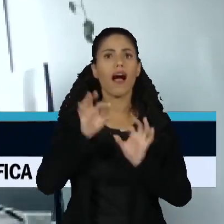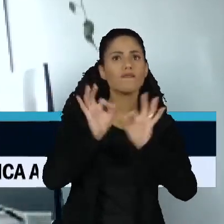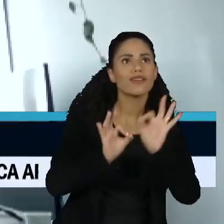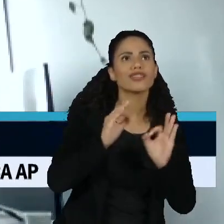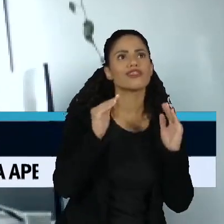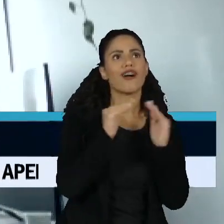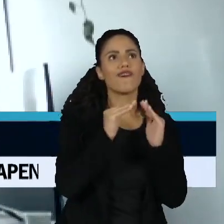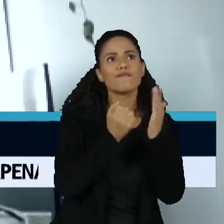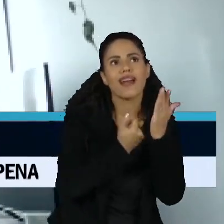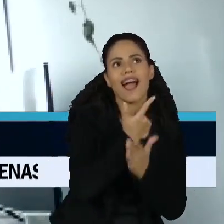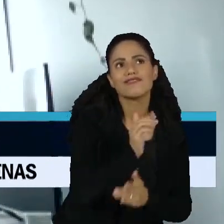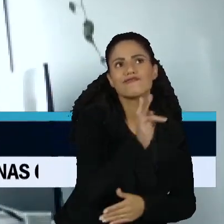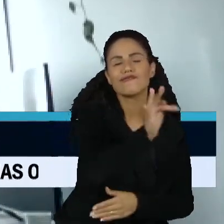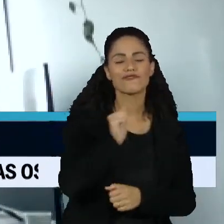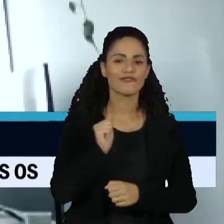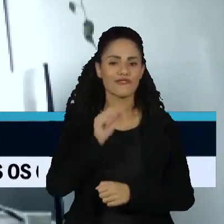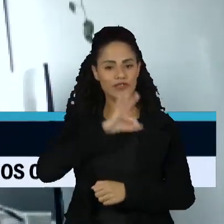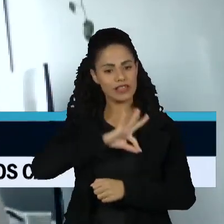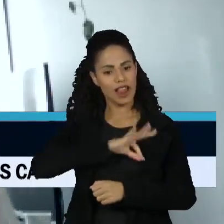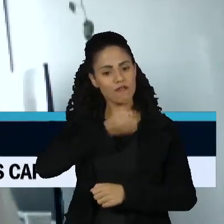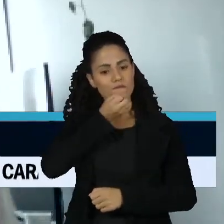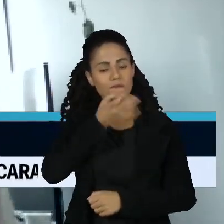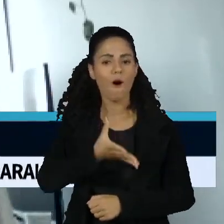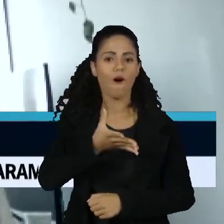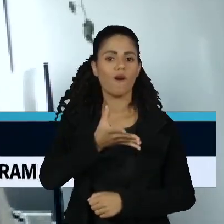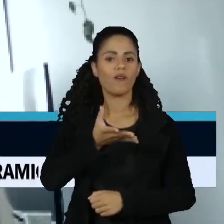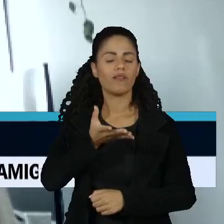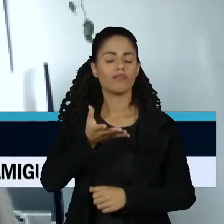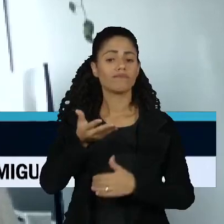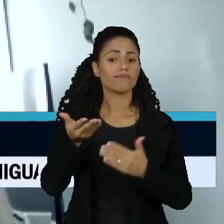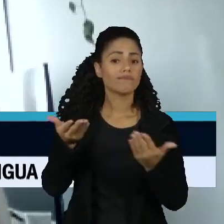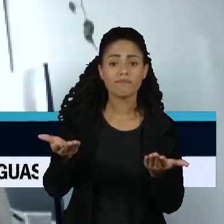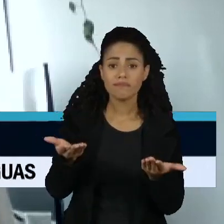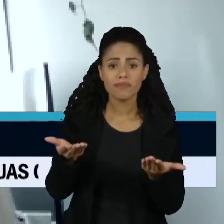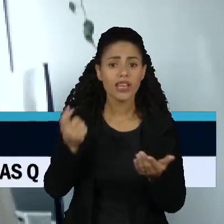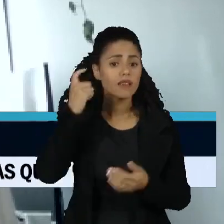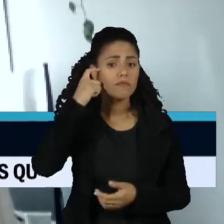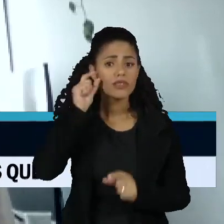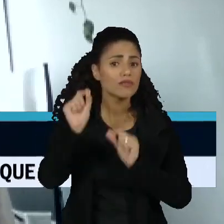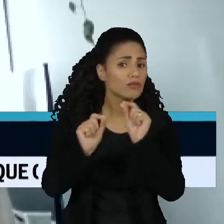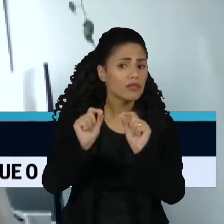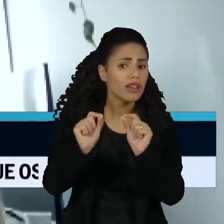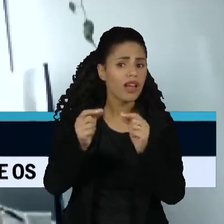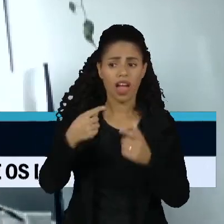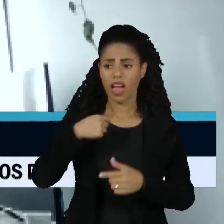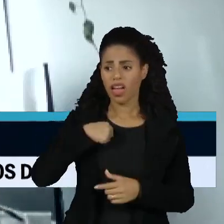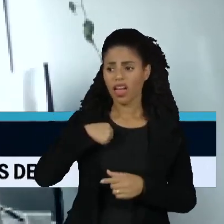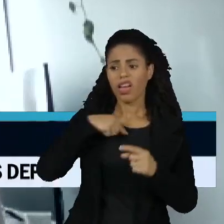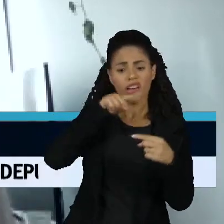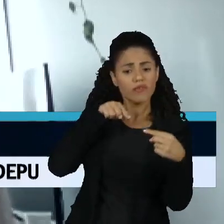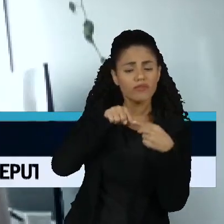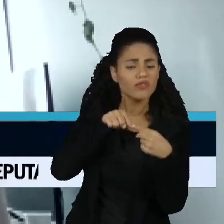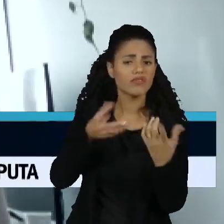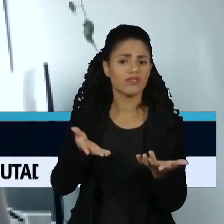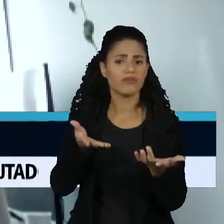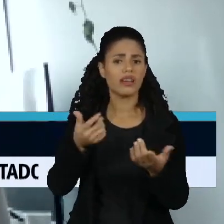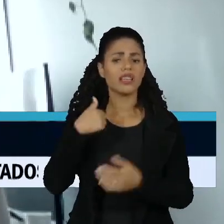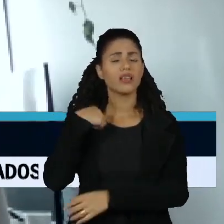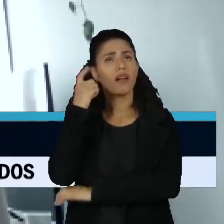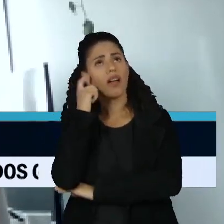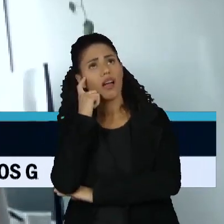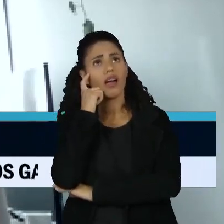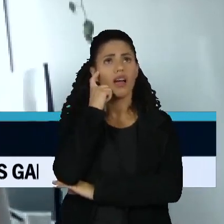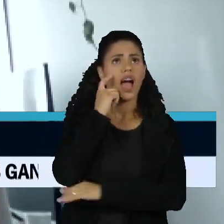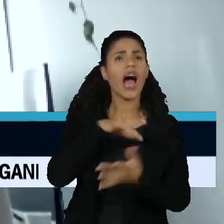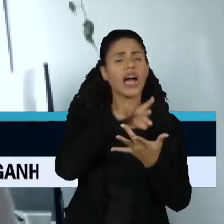tem dependência financeira né então aí os jovens pensam bom eu olho então para isso que me falam